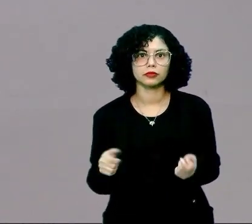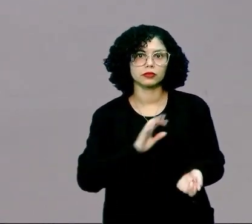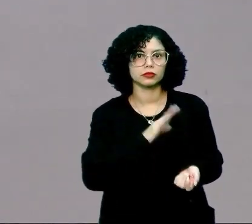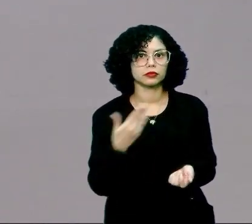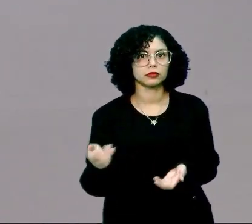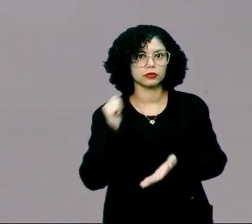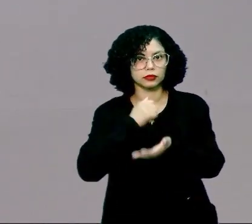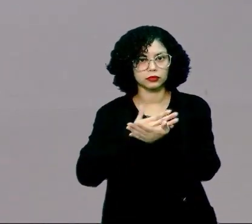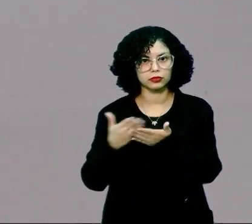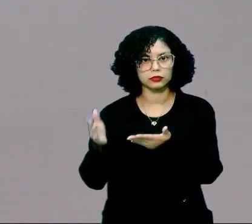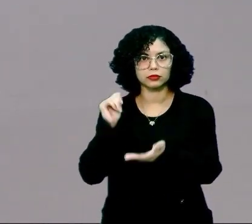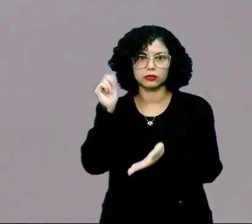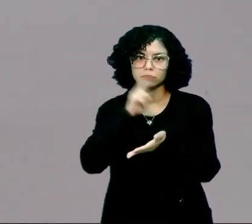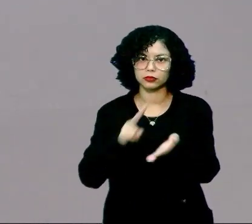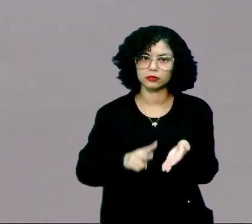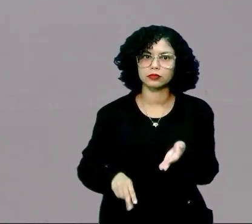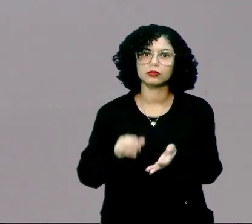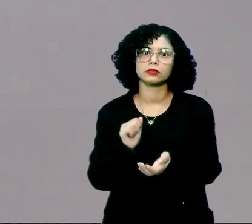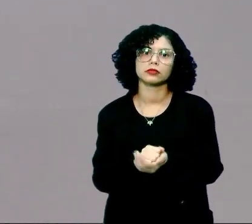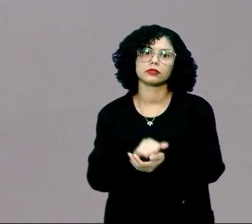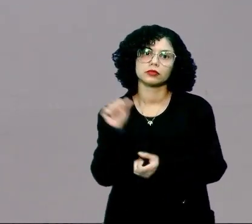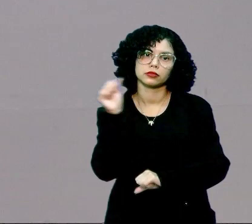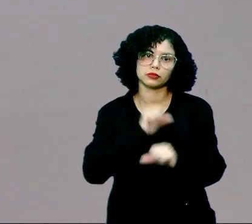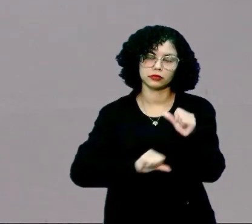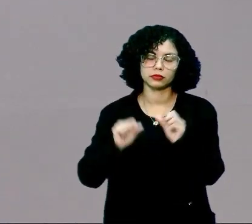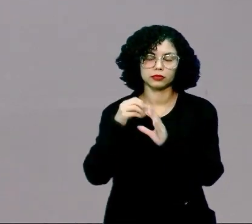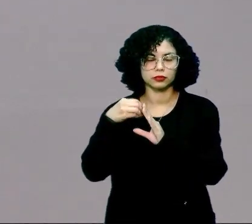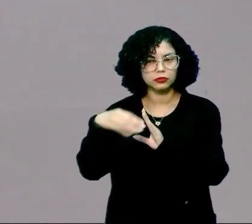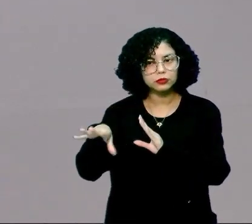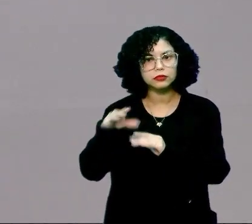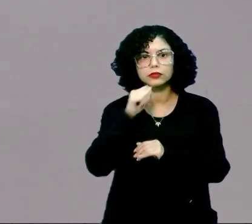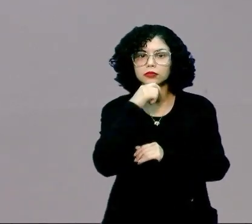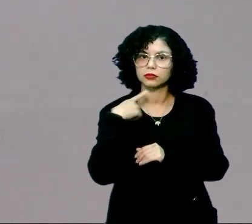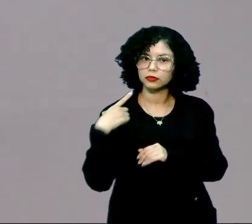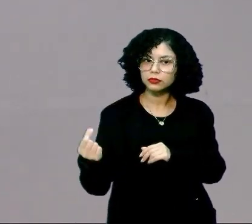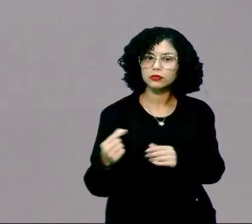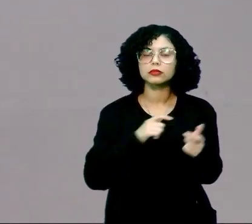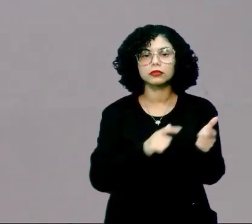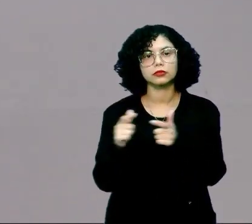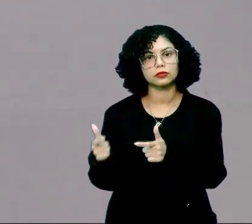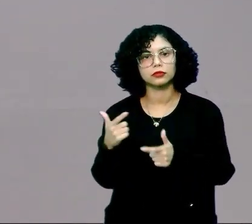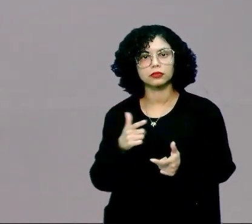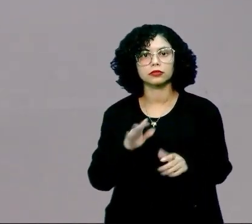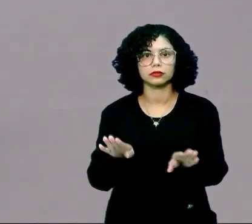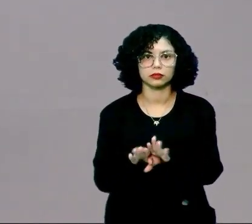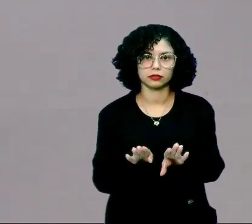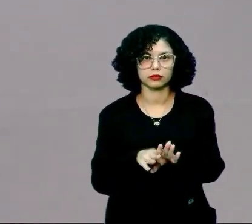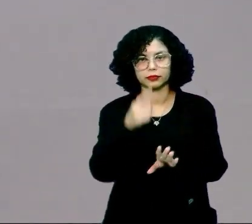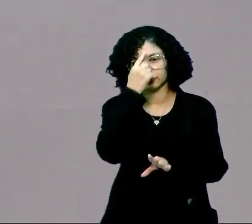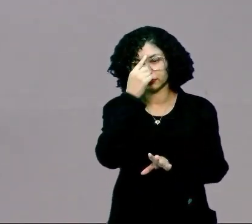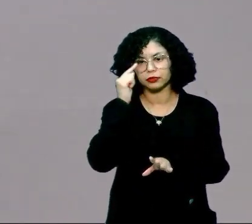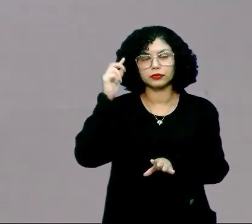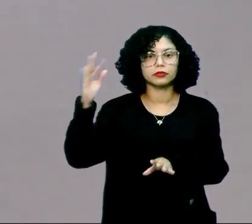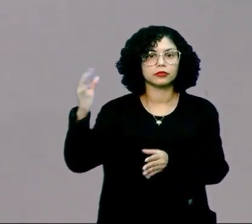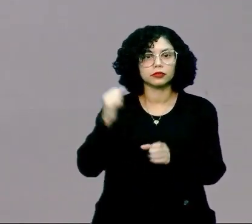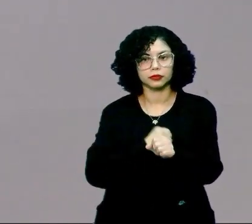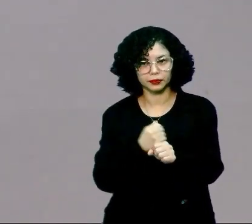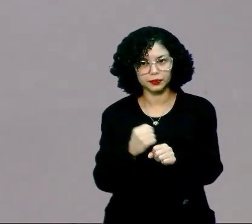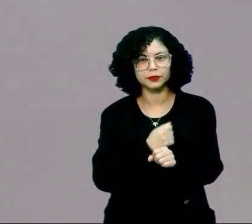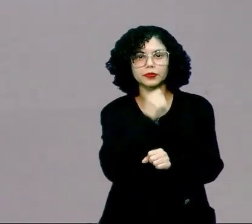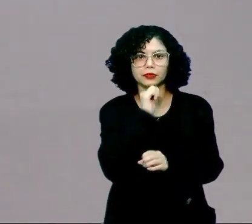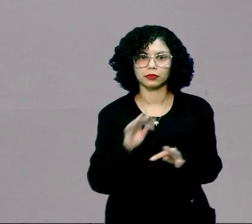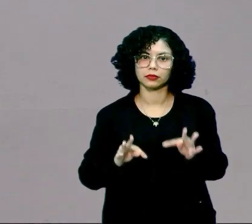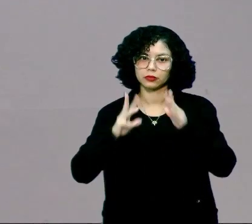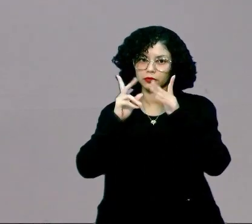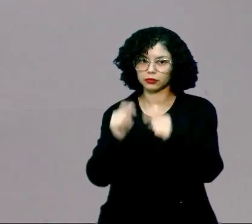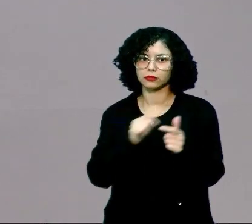quando começa a ler um texto, você se transporta, né? Você sai daquele ambiente físico e sua imaginação ela constrói